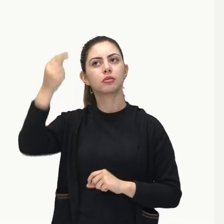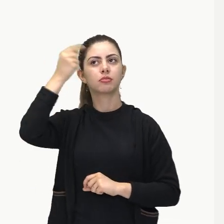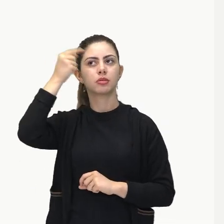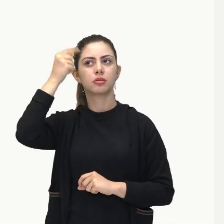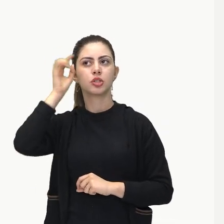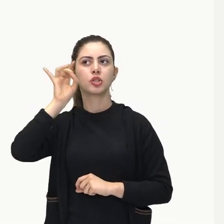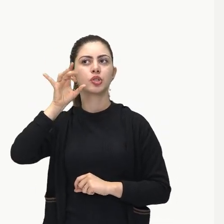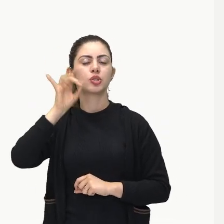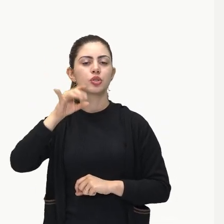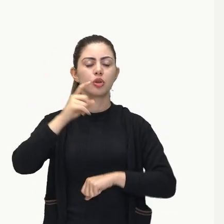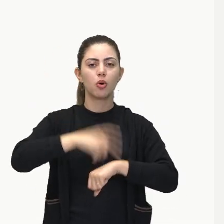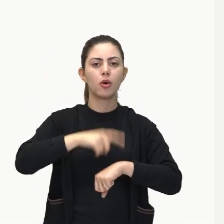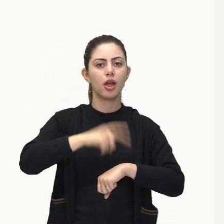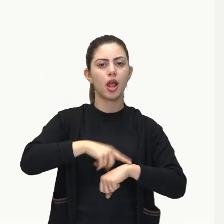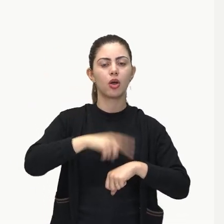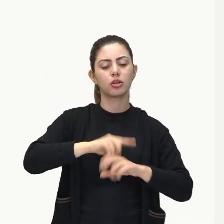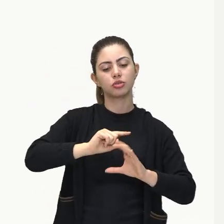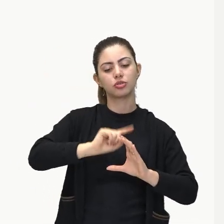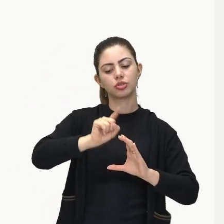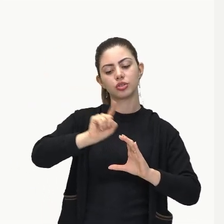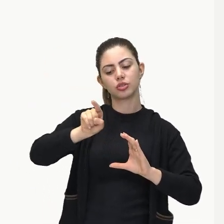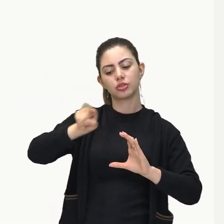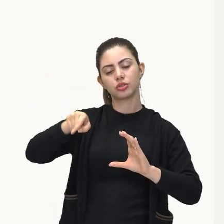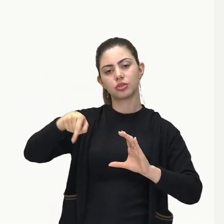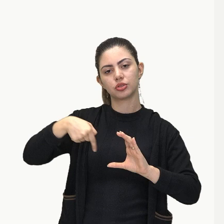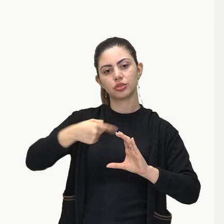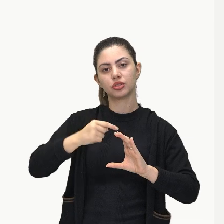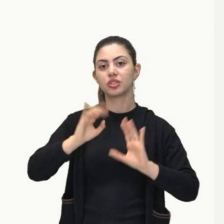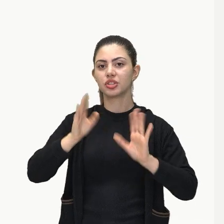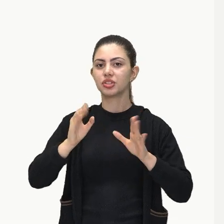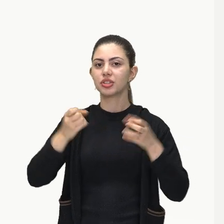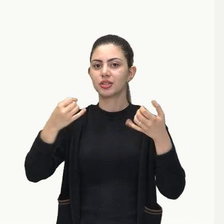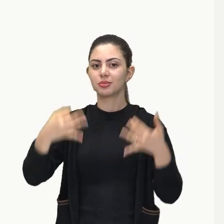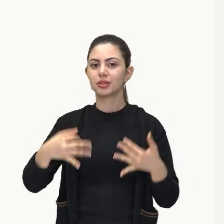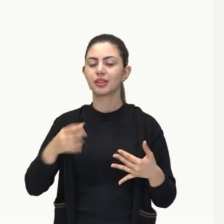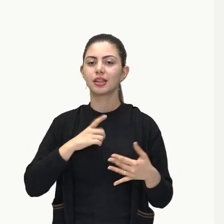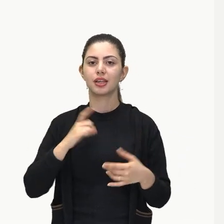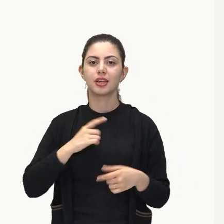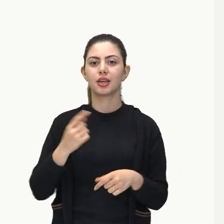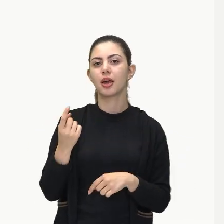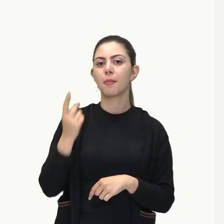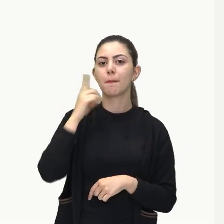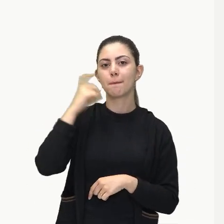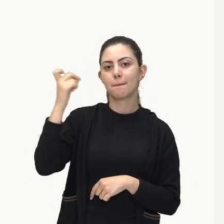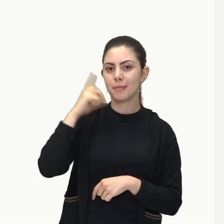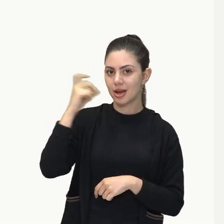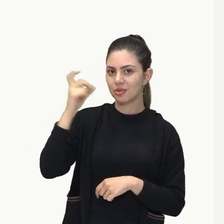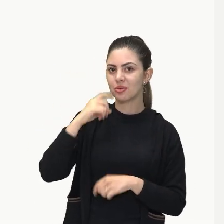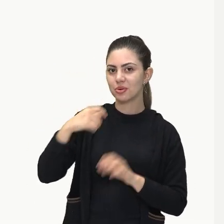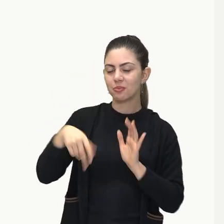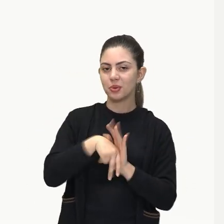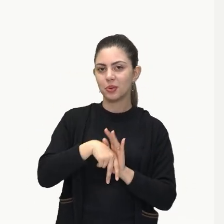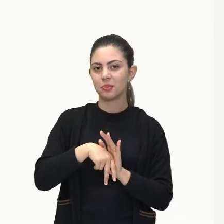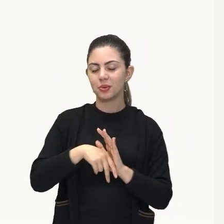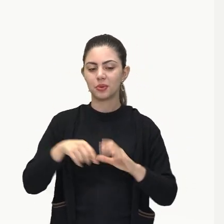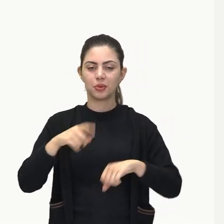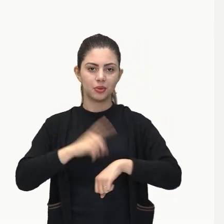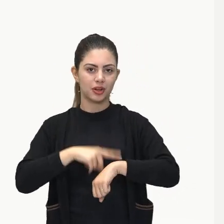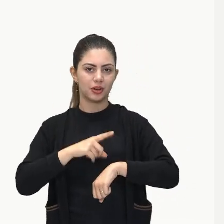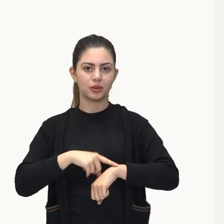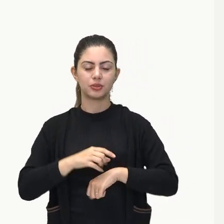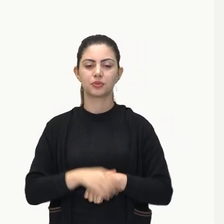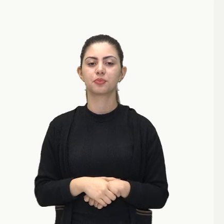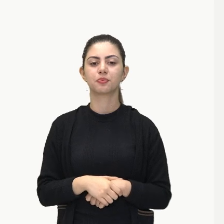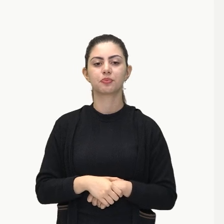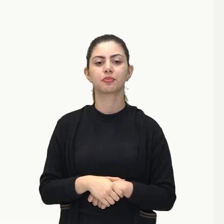só o relógio, eu acabei de falar, o relógio está ao fundo, ele está fazendo o meu tic-tac. E como se não